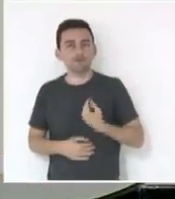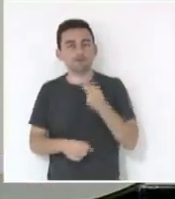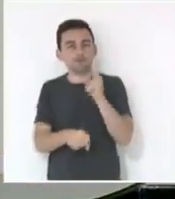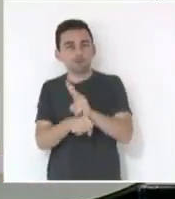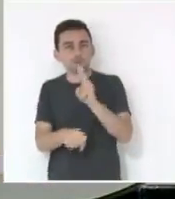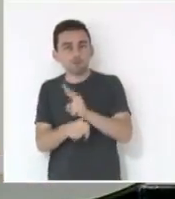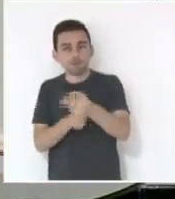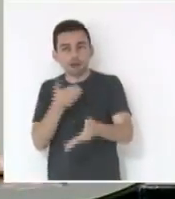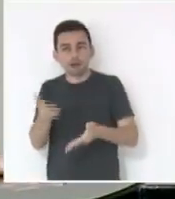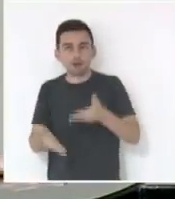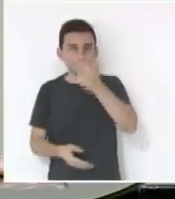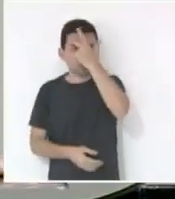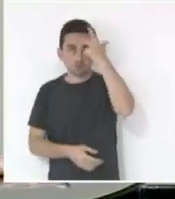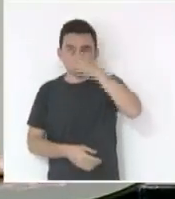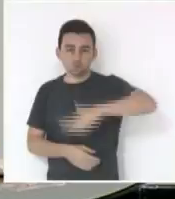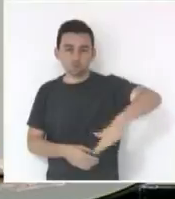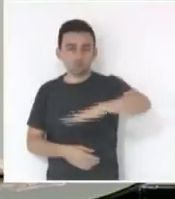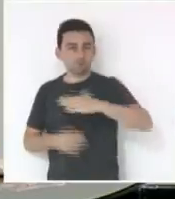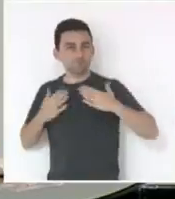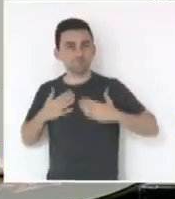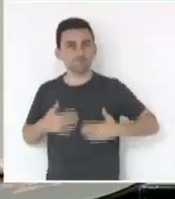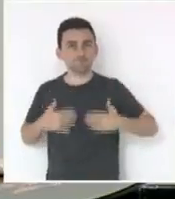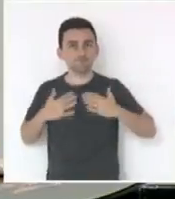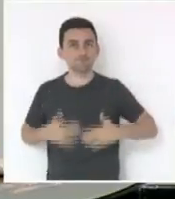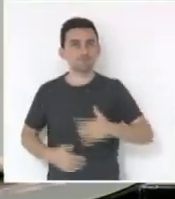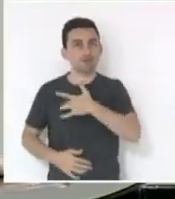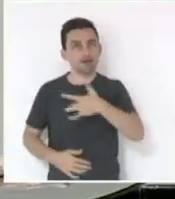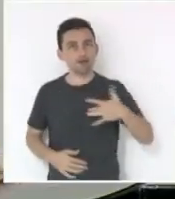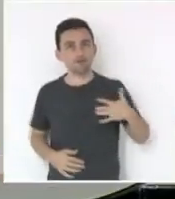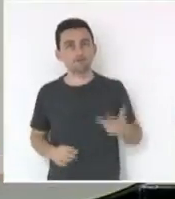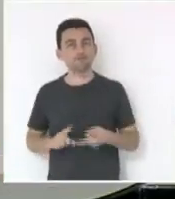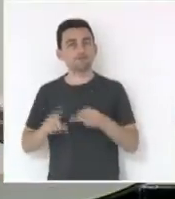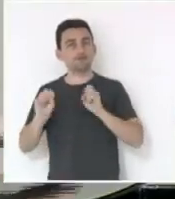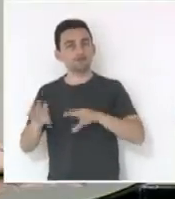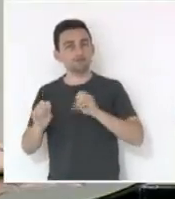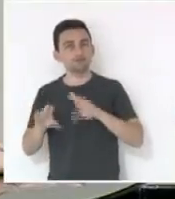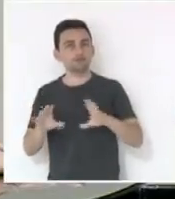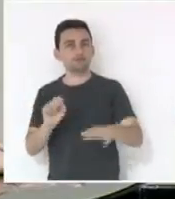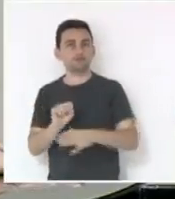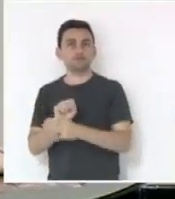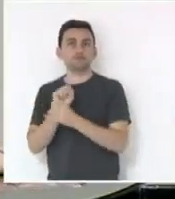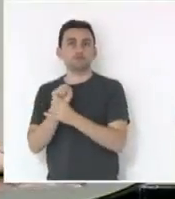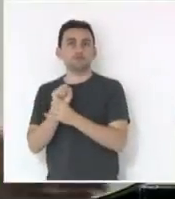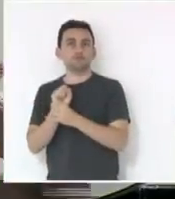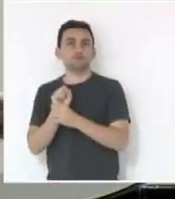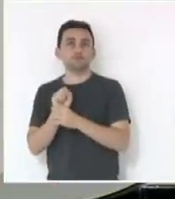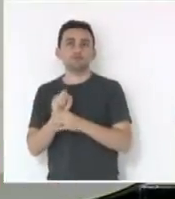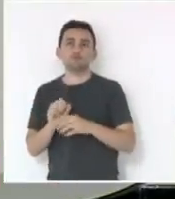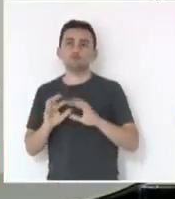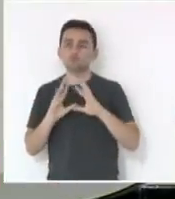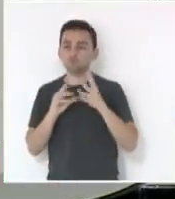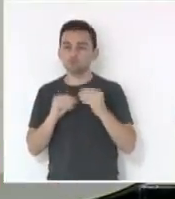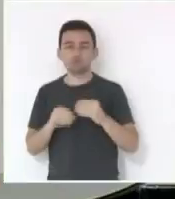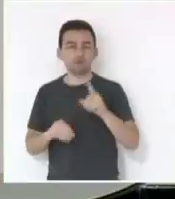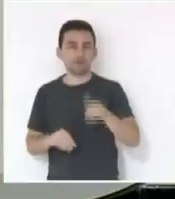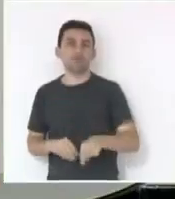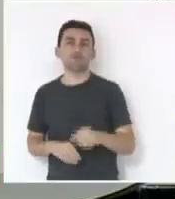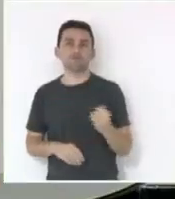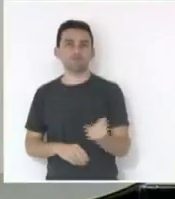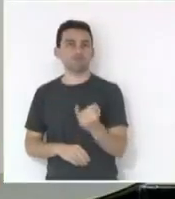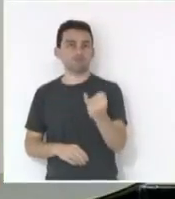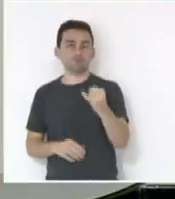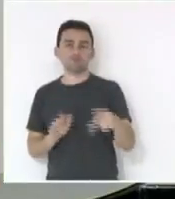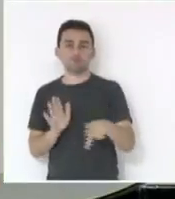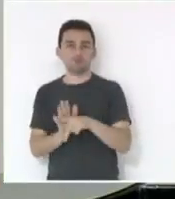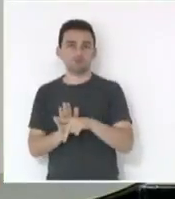das pessoas, do bem-estar, da saúde, da educação, da segurança, enfim, daquilo que, de fato, é importante para os